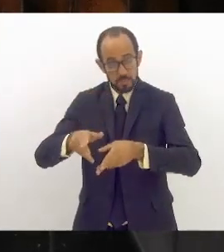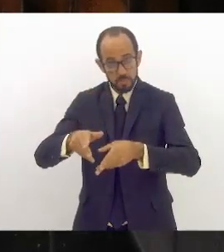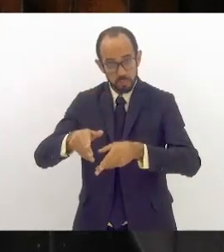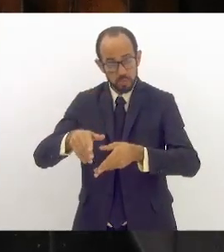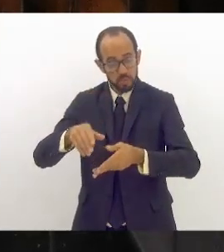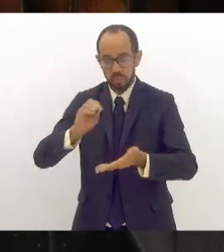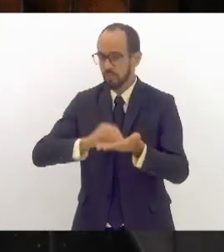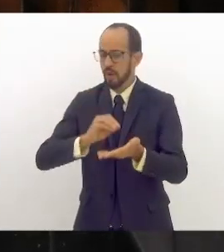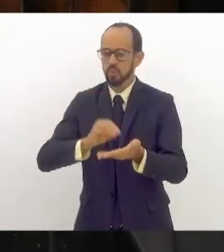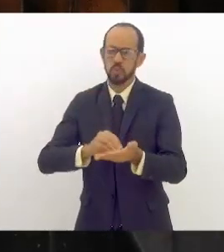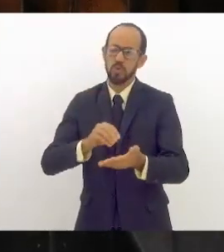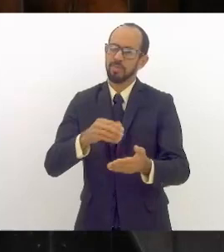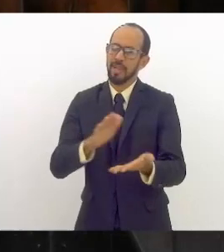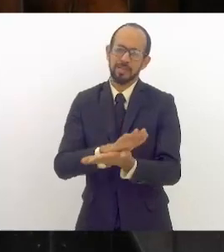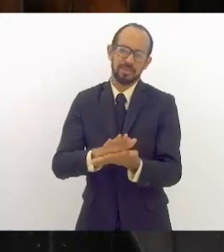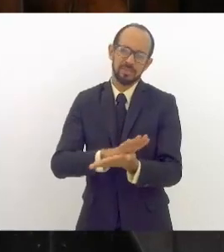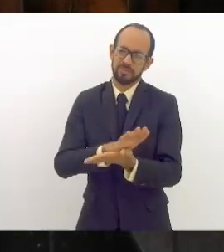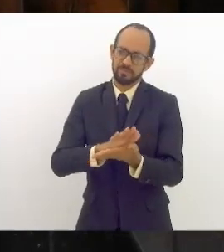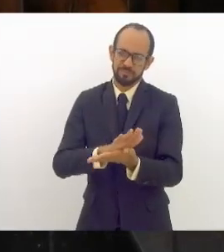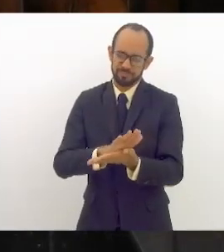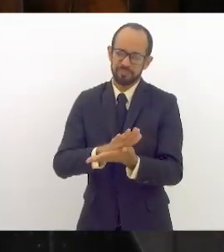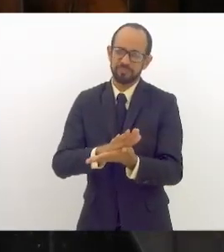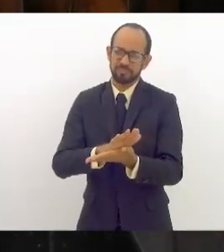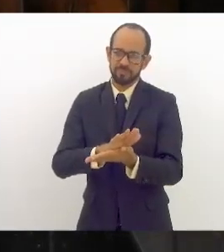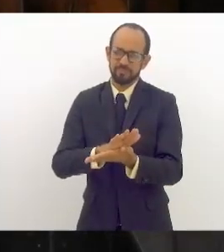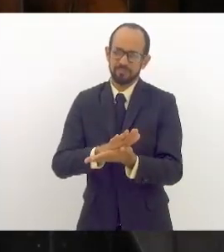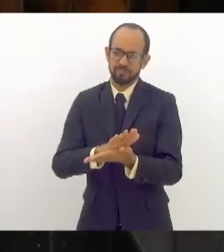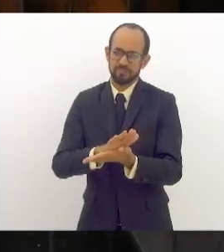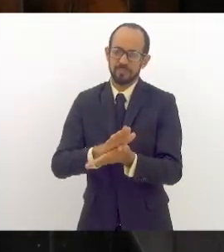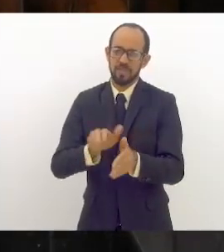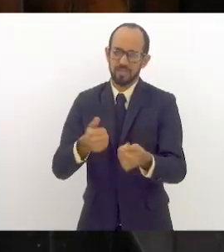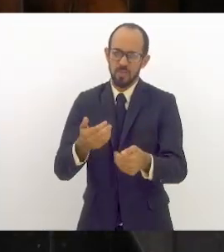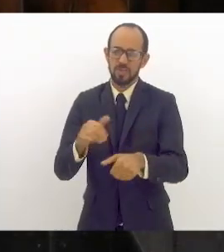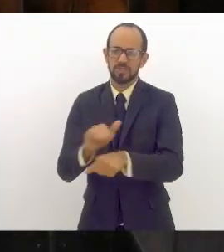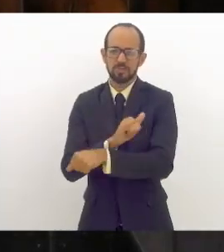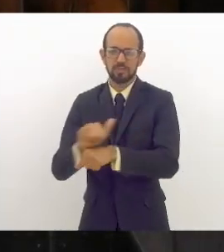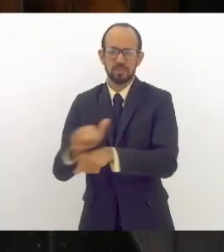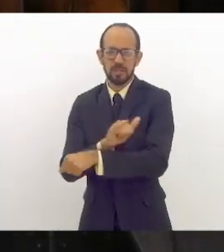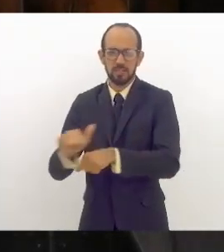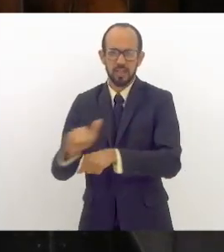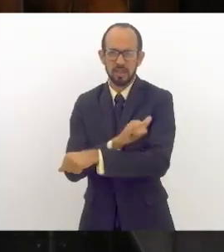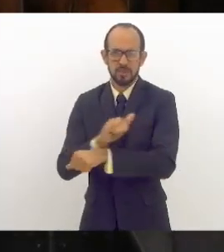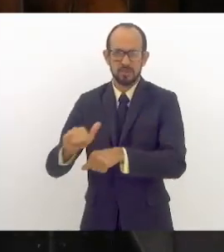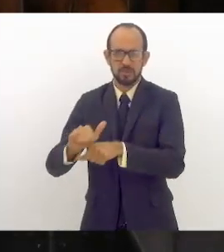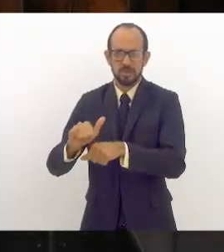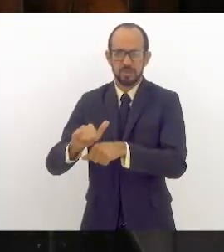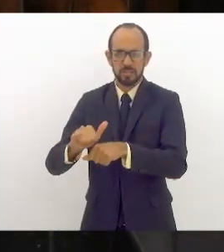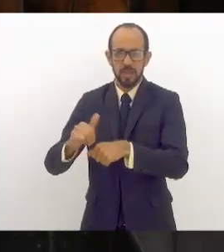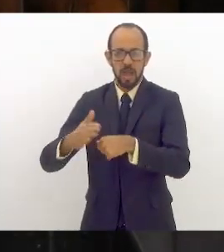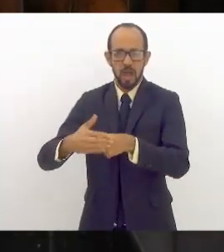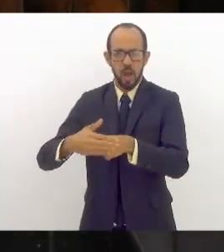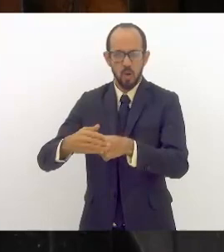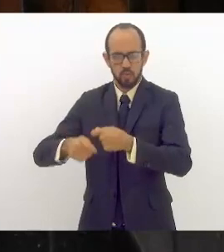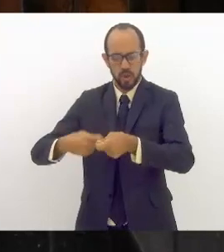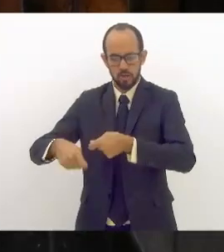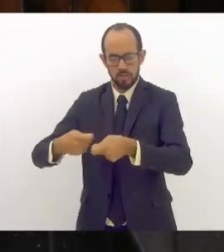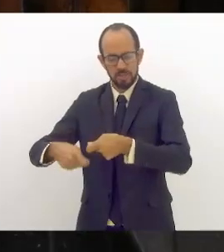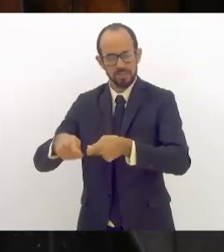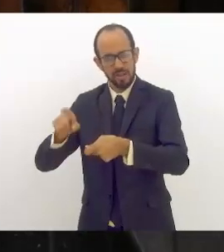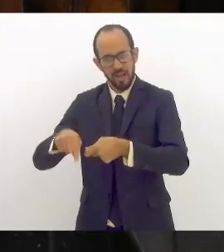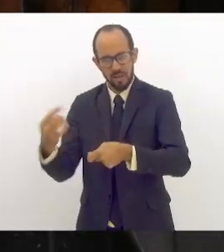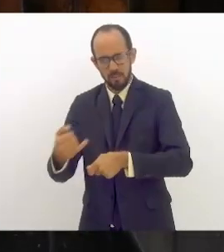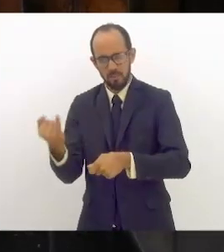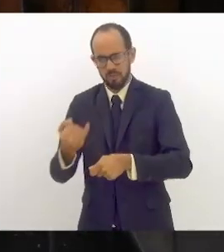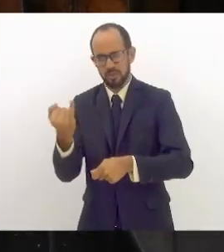muito difícil então esse mecanismo da Auto regulamentação é muito importante eu não podia deixar de